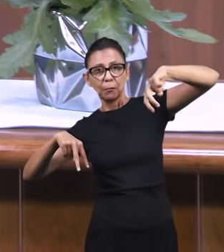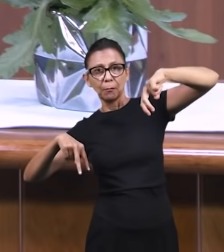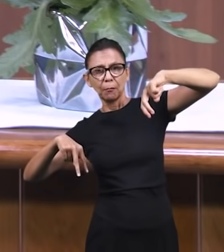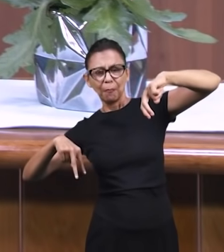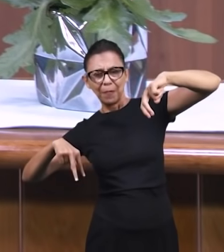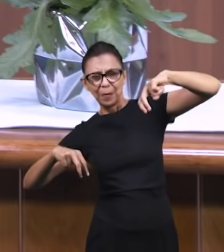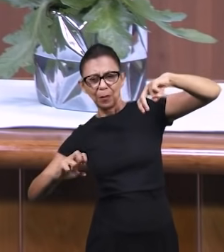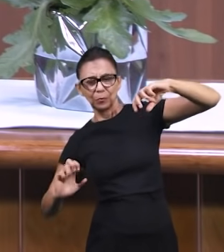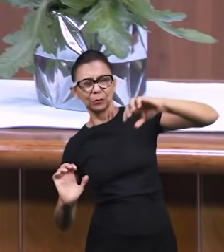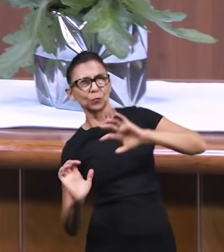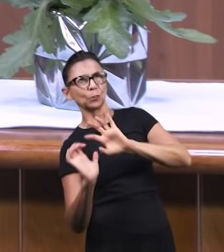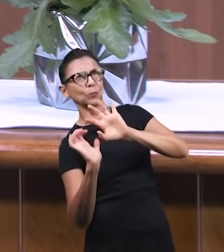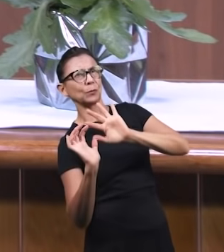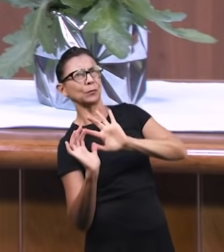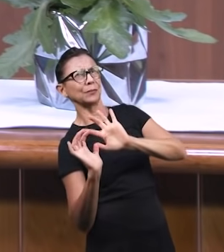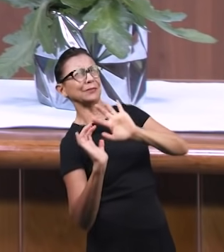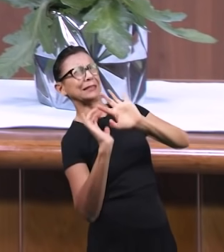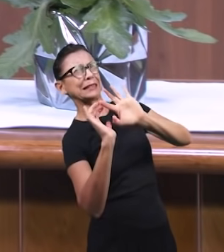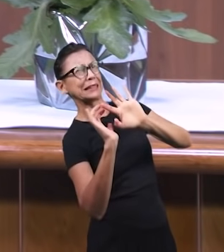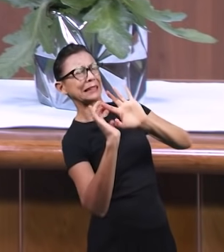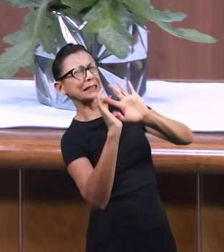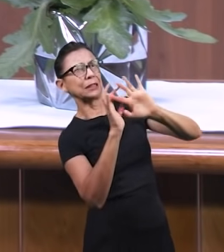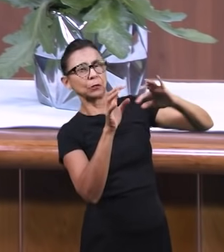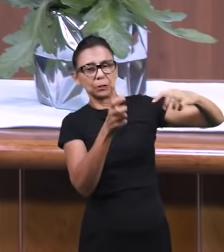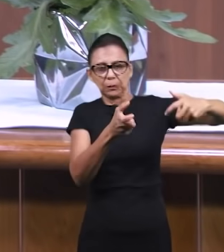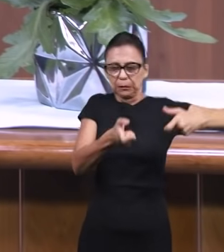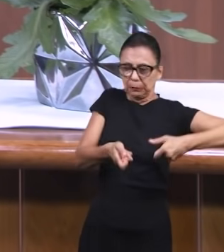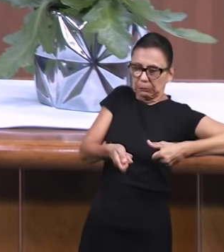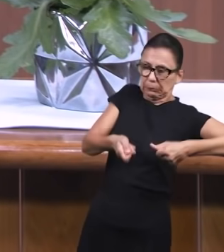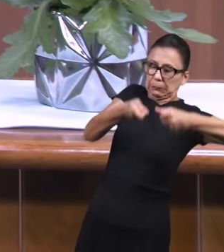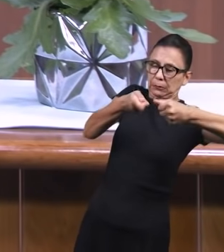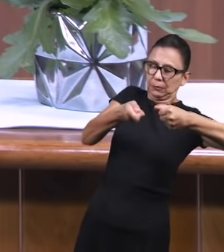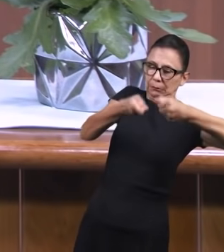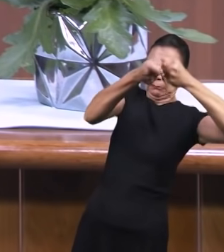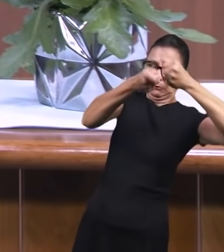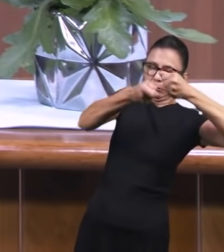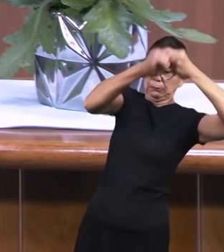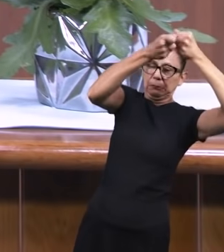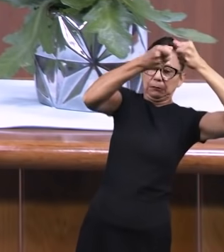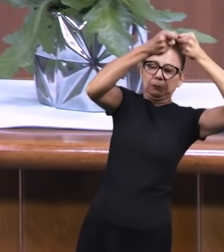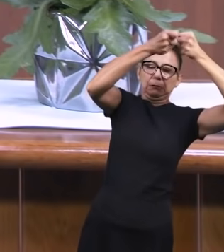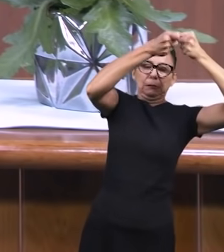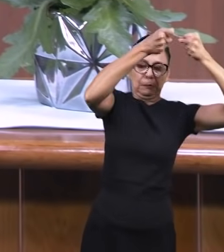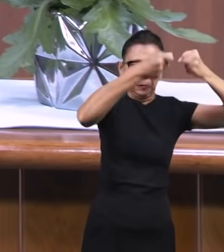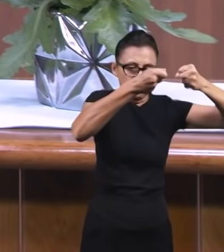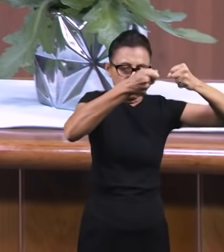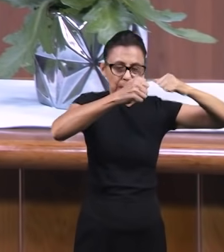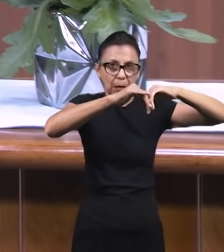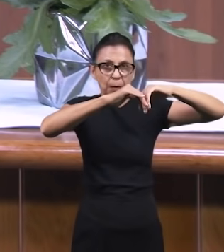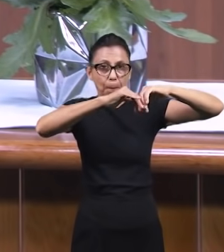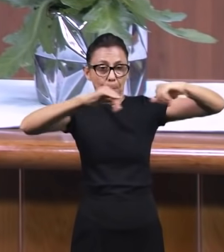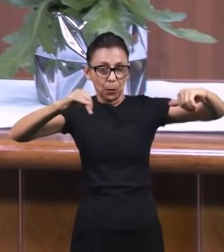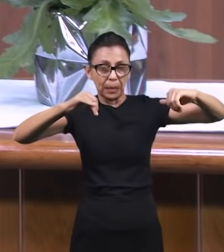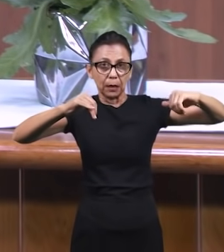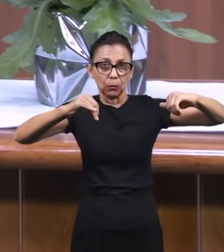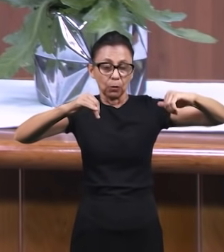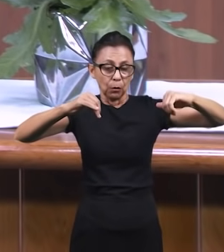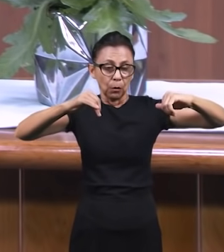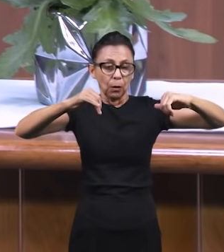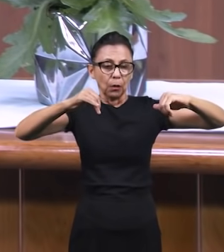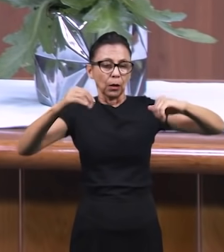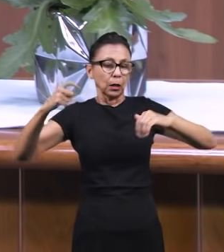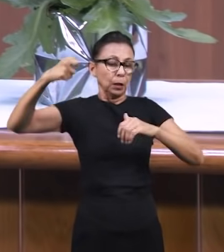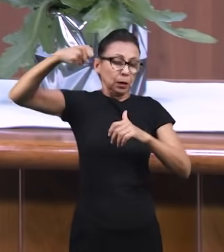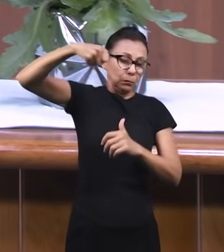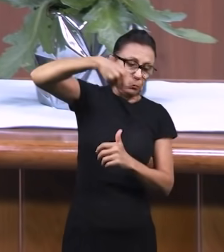chamado, o período em que você passa, não é fácil, mas o evangelho eterno, ele não para. O evangelho eterno não desiste. O evangelho